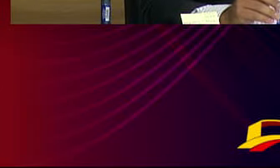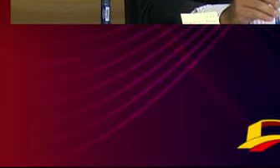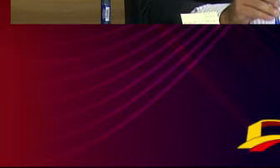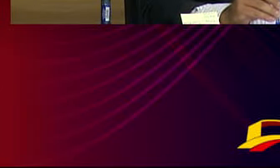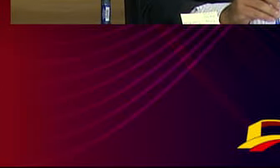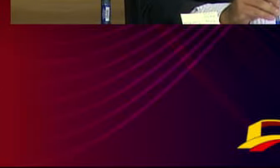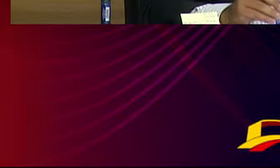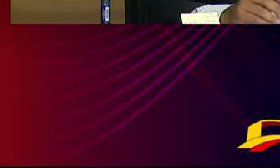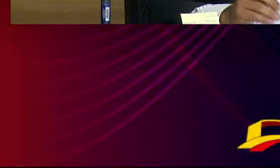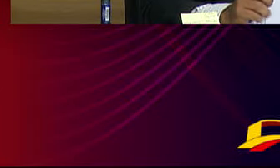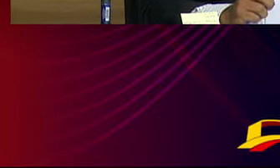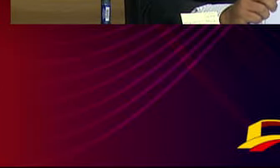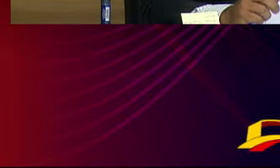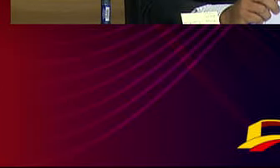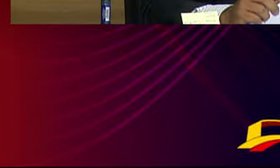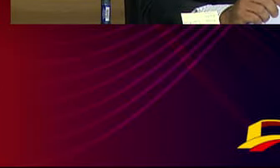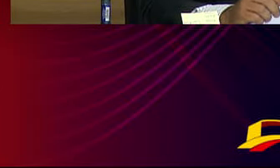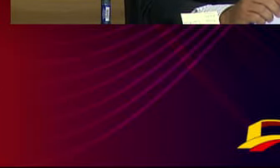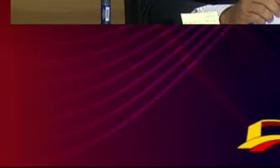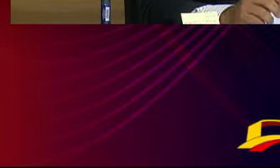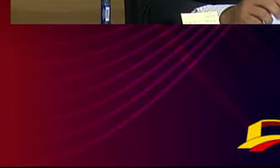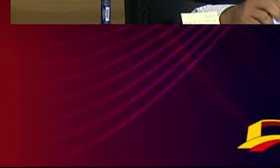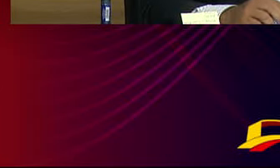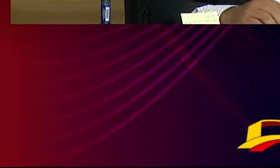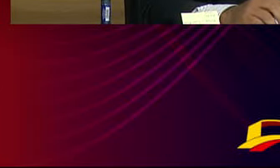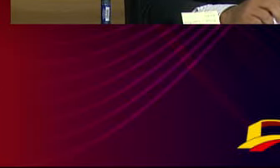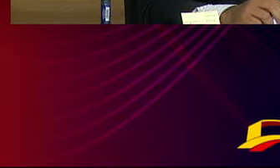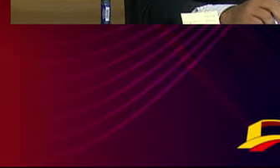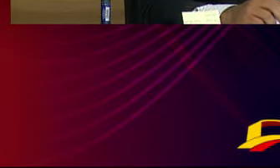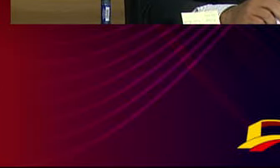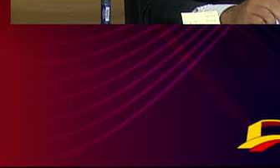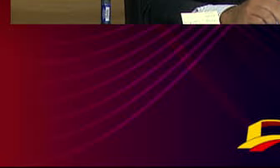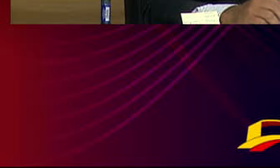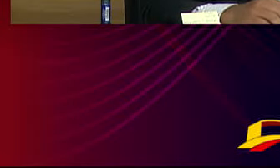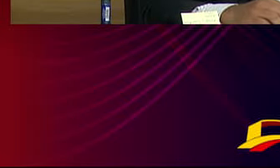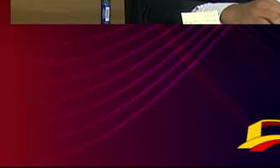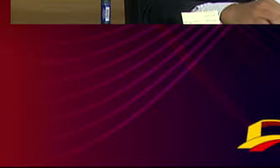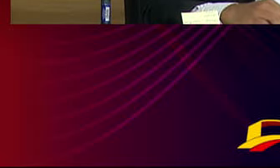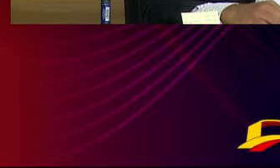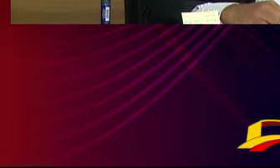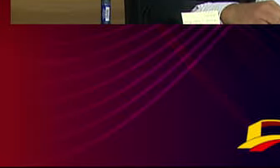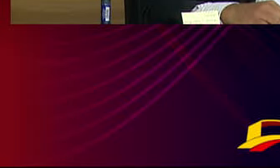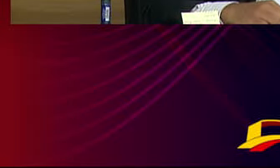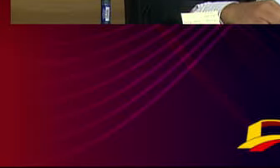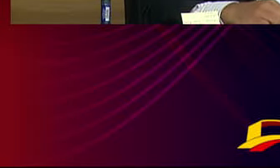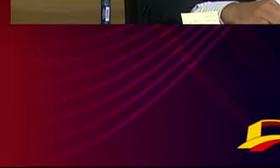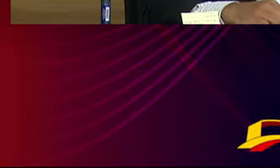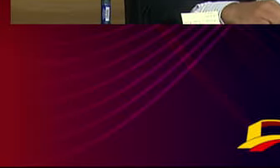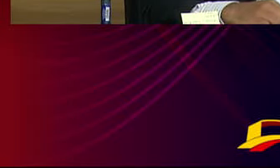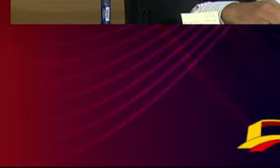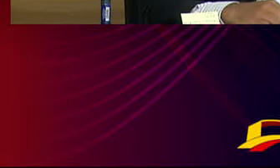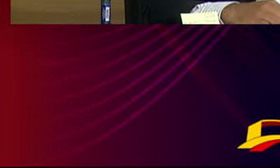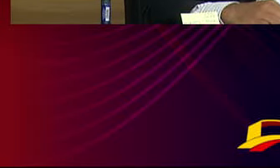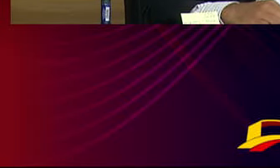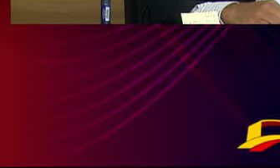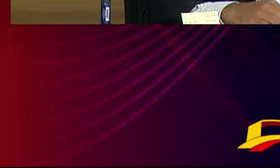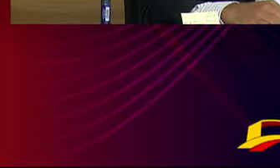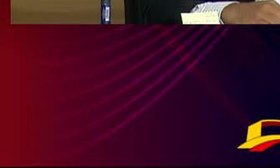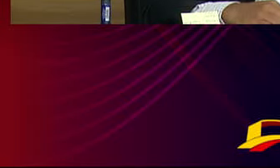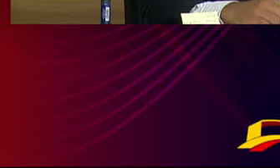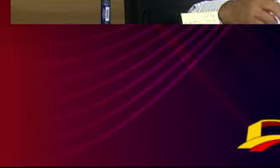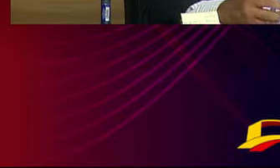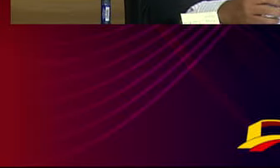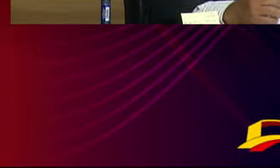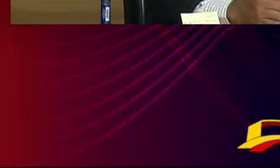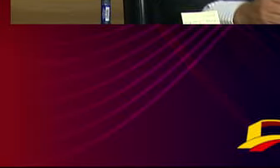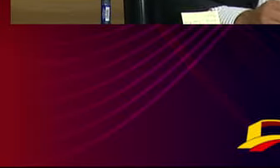novas novos plantios das mudas que tem porque a gente sabe que o Parque Chico Mendes eles entregam faz a doação